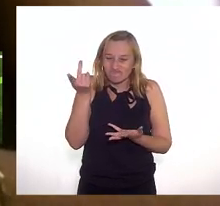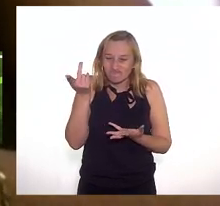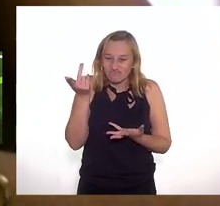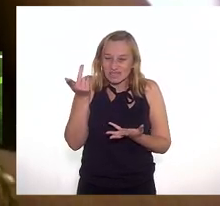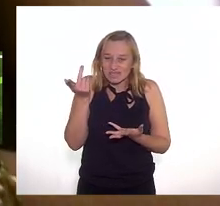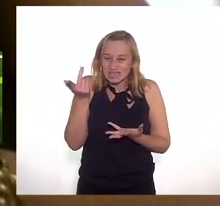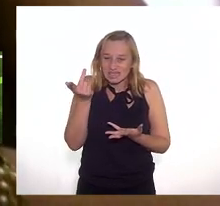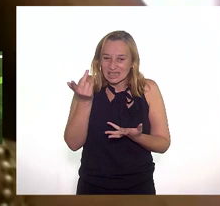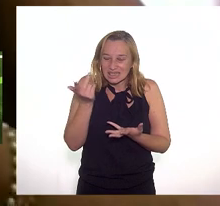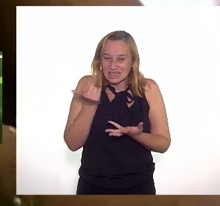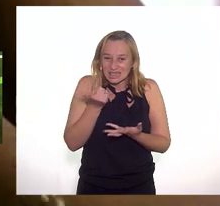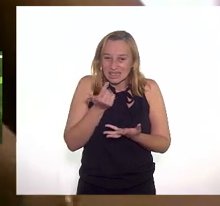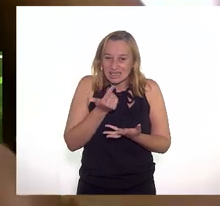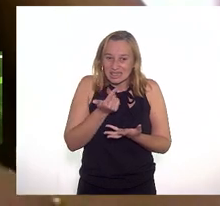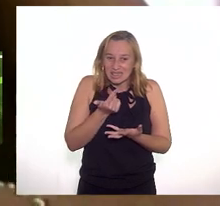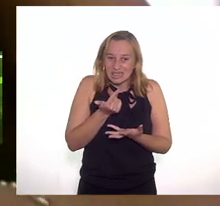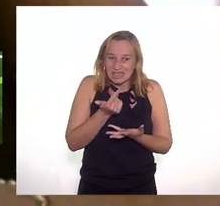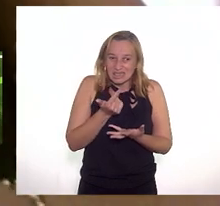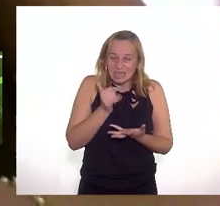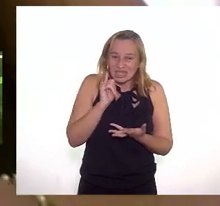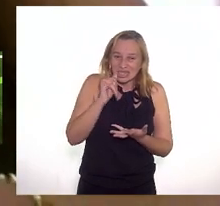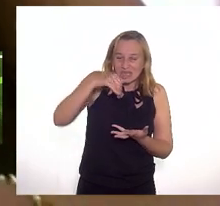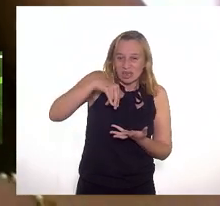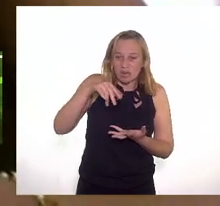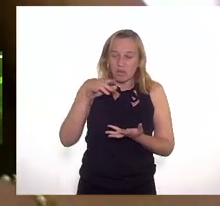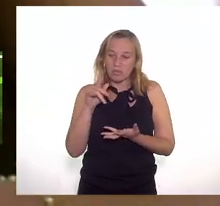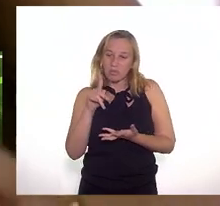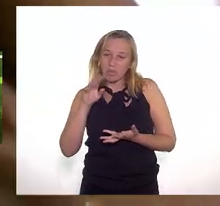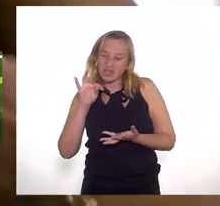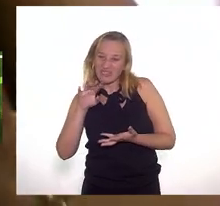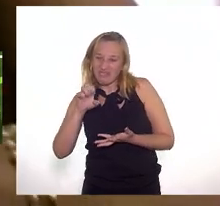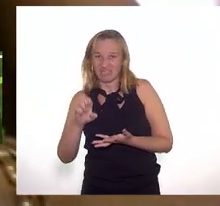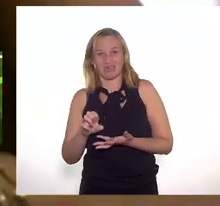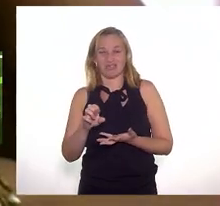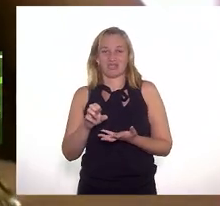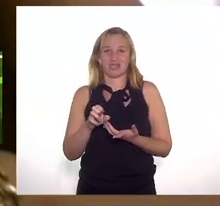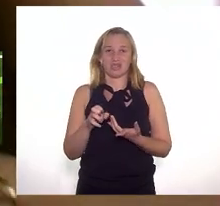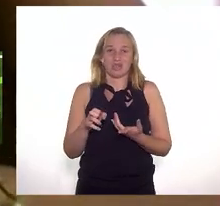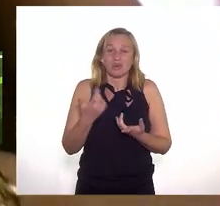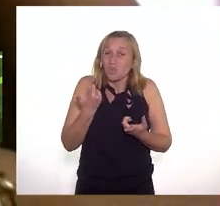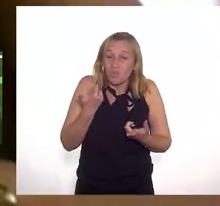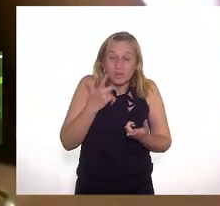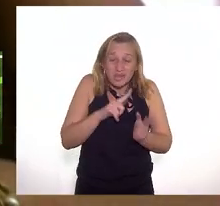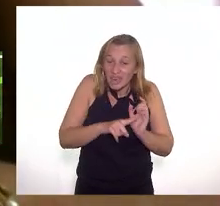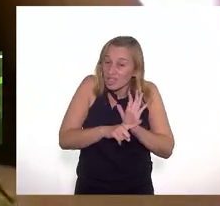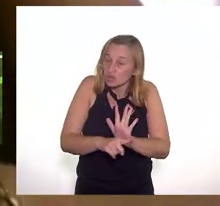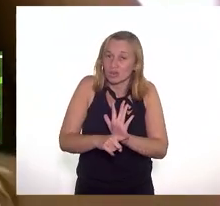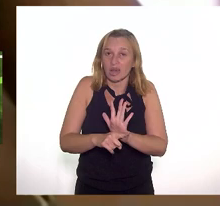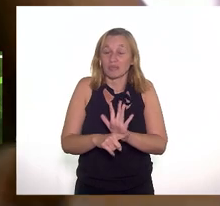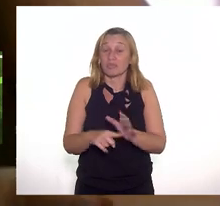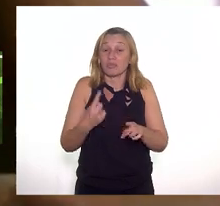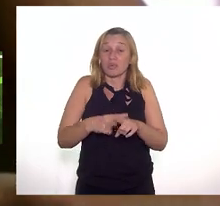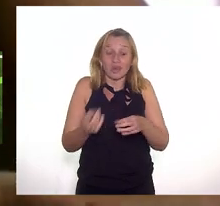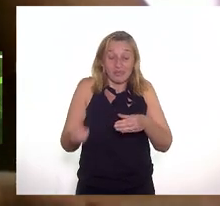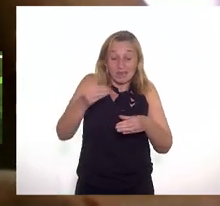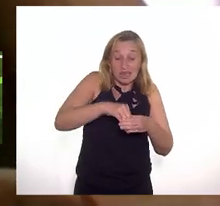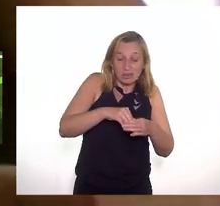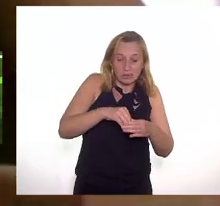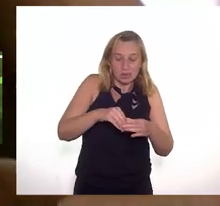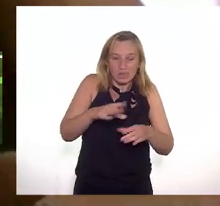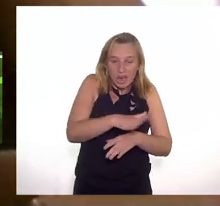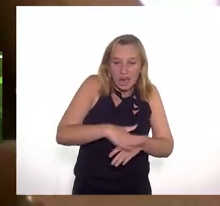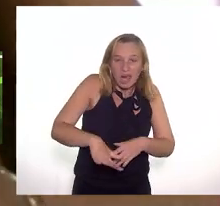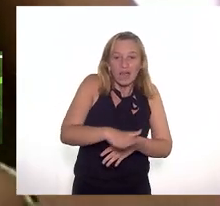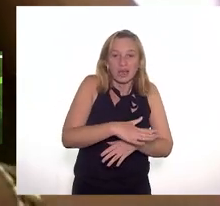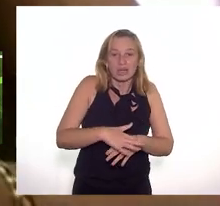saúde, para como encaminhar esses pacientes. Porque até dentro da rede privada é difícil.